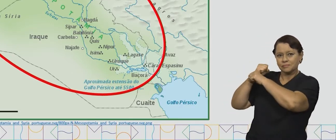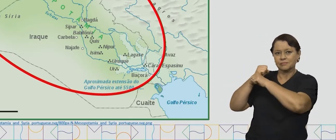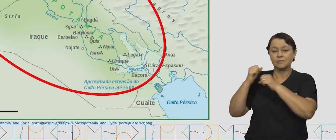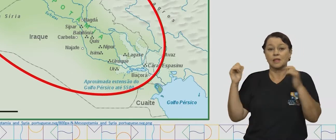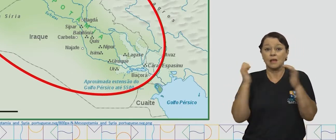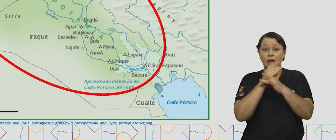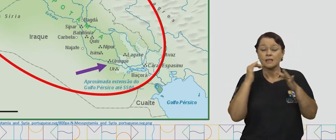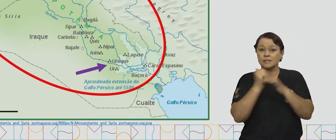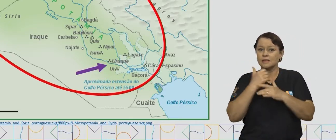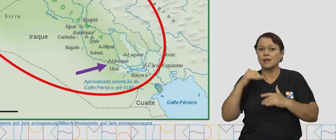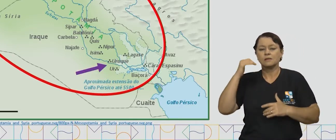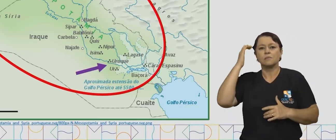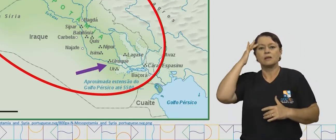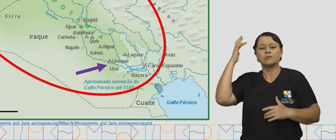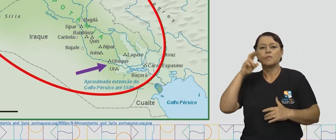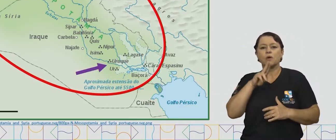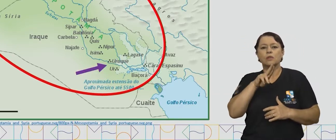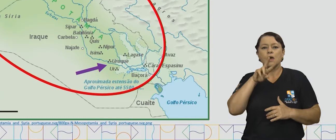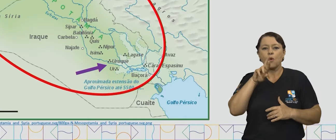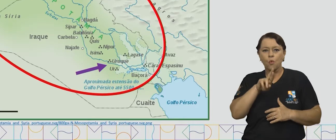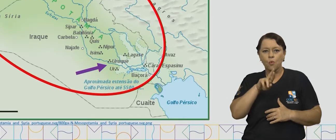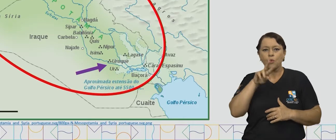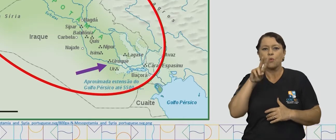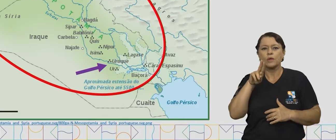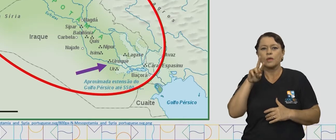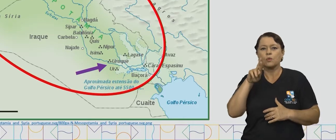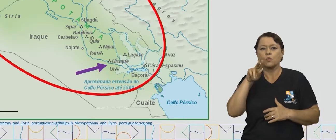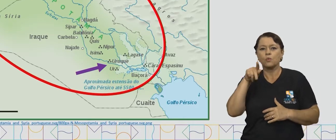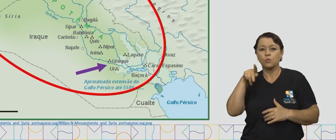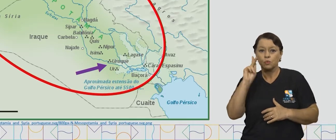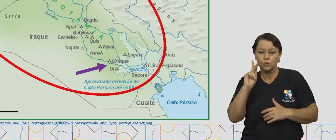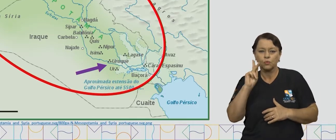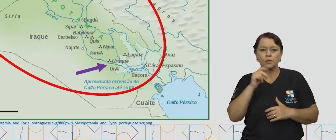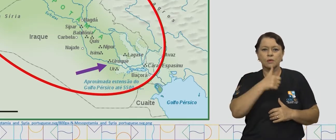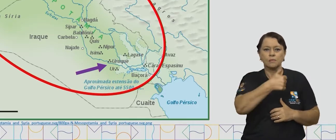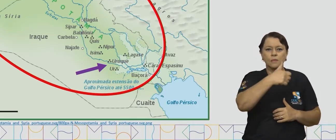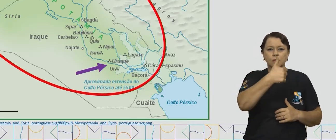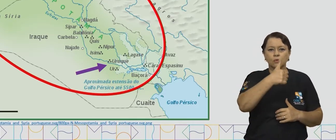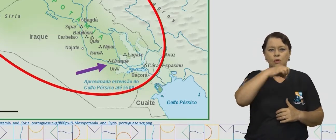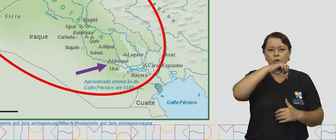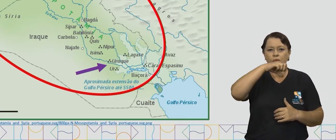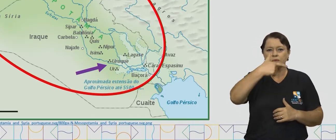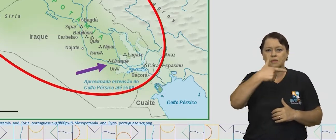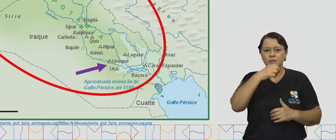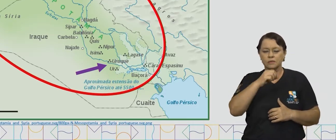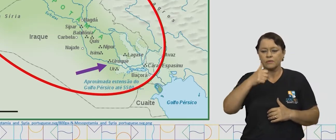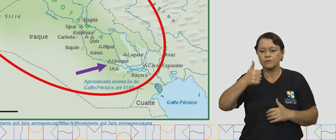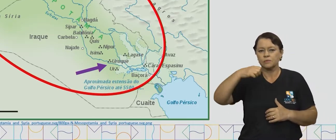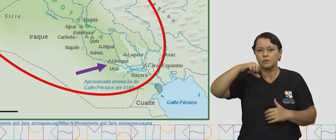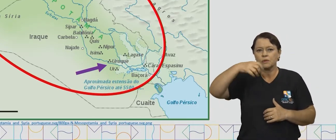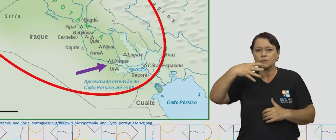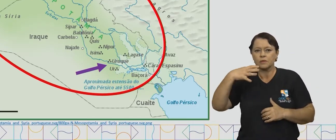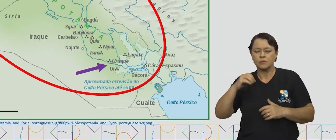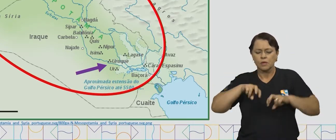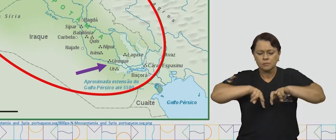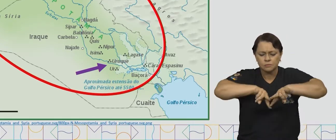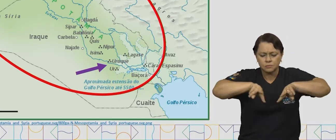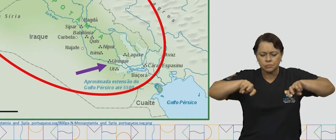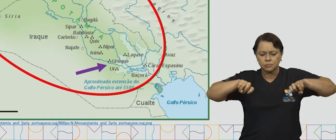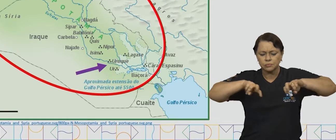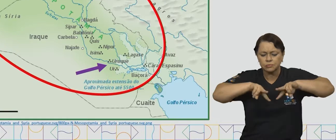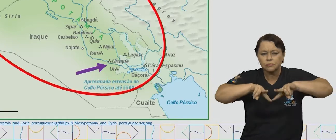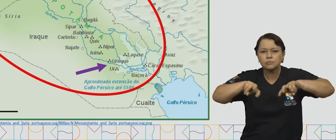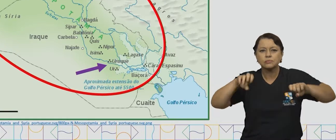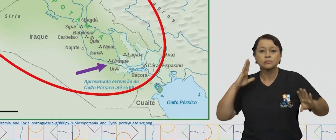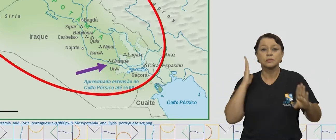mais famosas foram Ur e Uruk, e entre 1920 e 1940, suas escavações demonstraram a